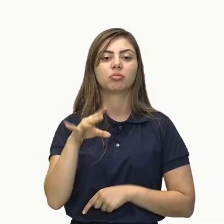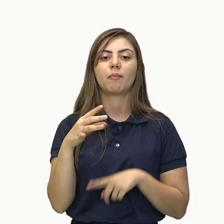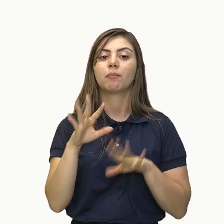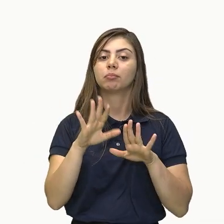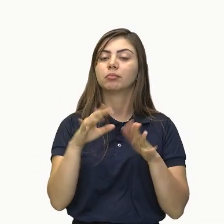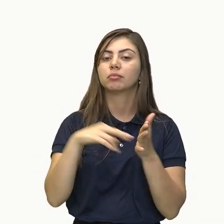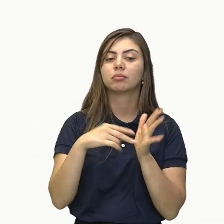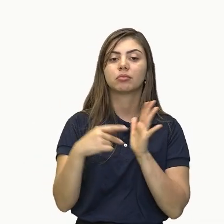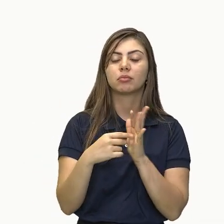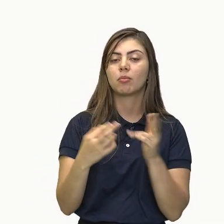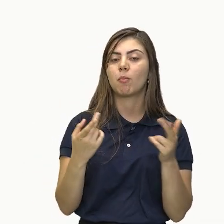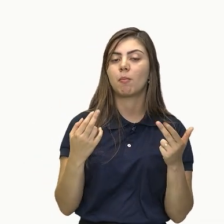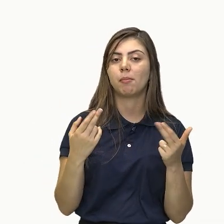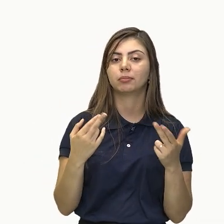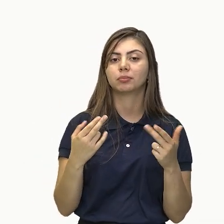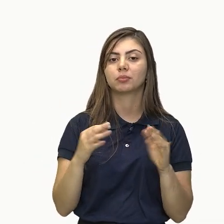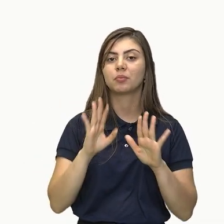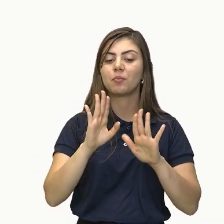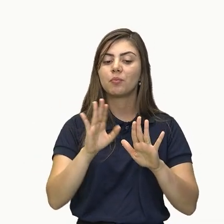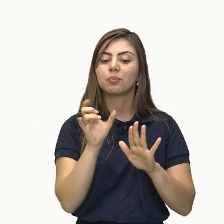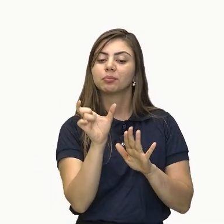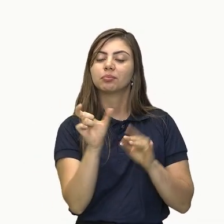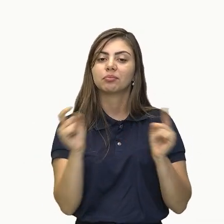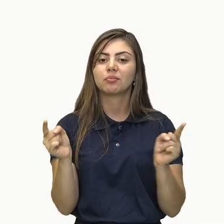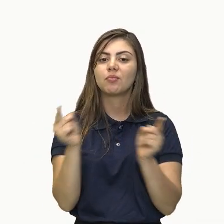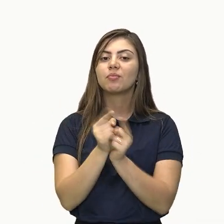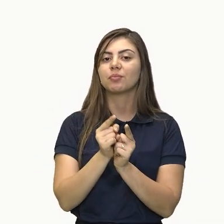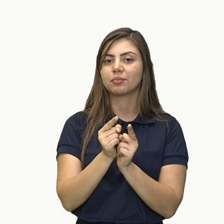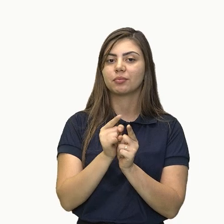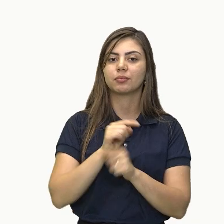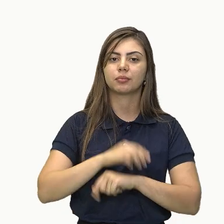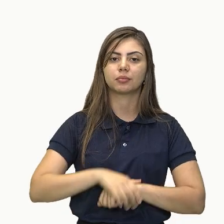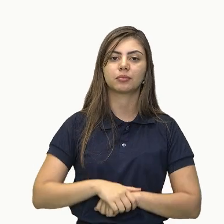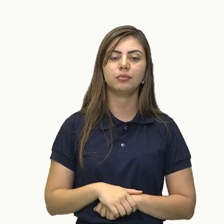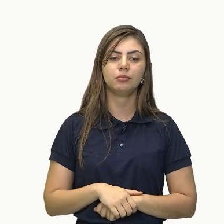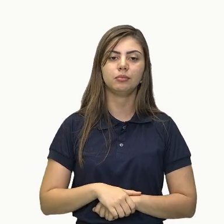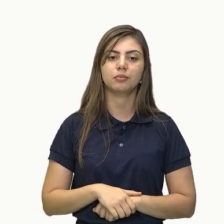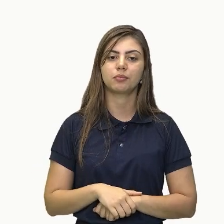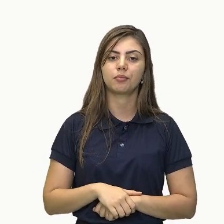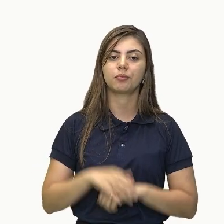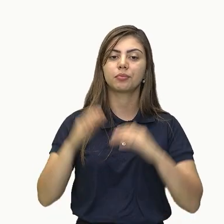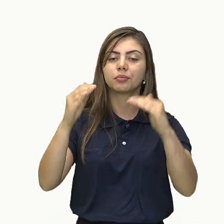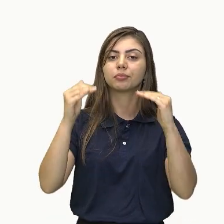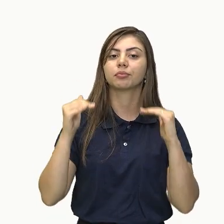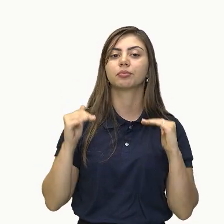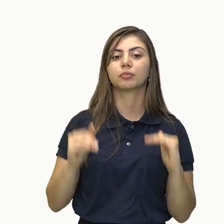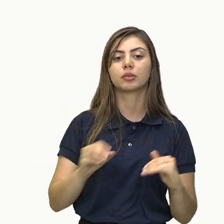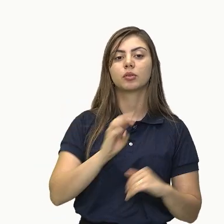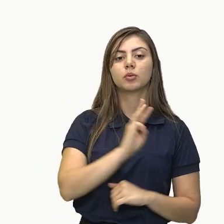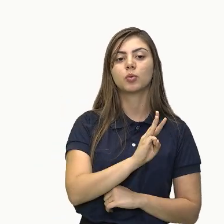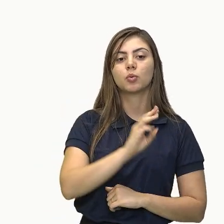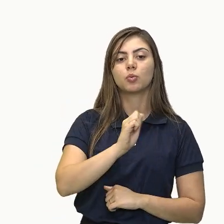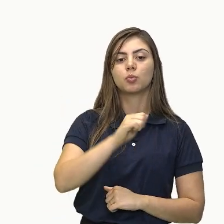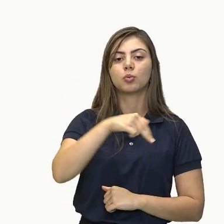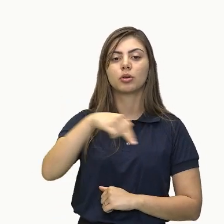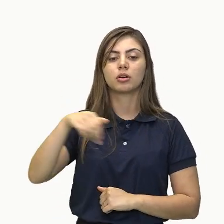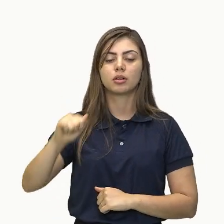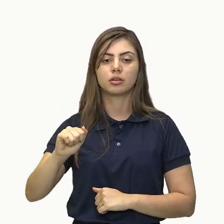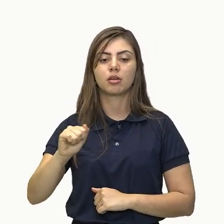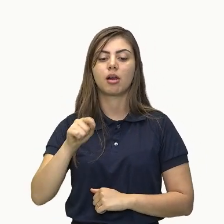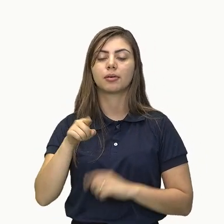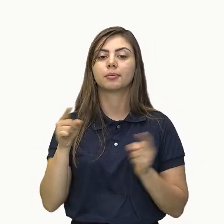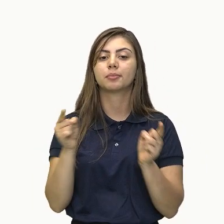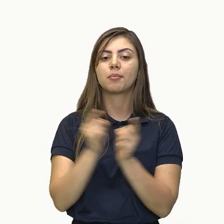coisa, porém, ele está abreviado. E aqui, wanna, que é a abreviação de